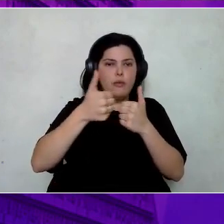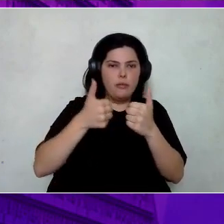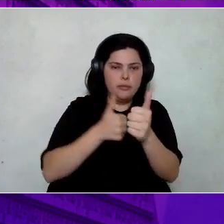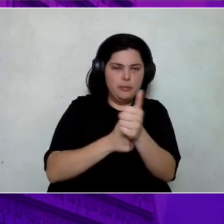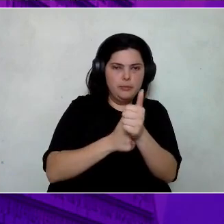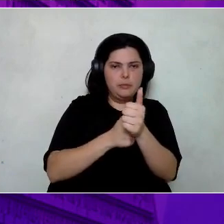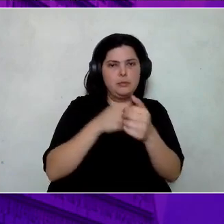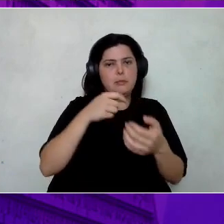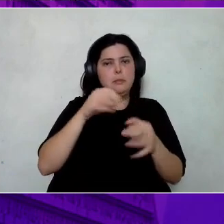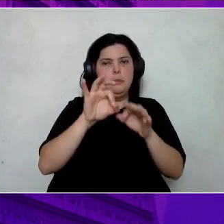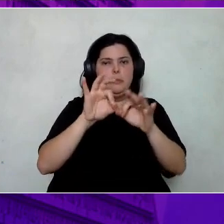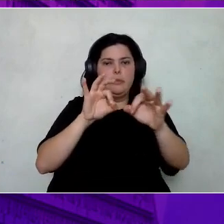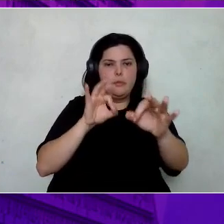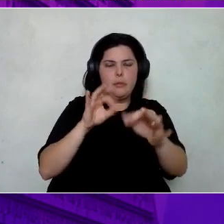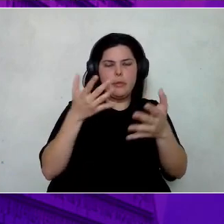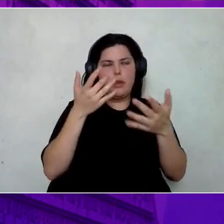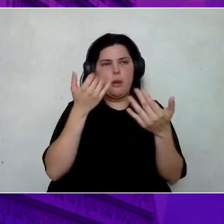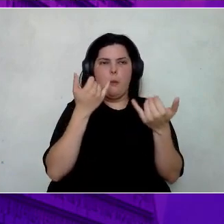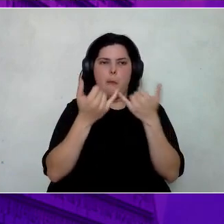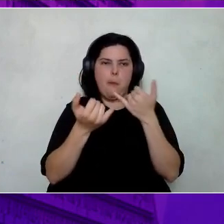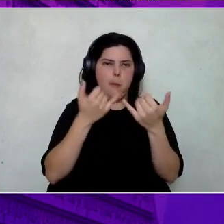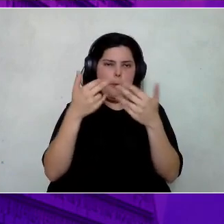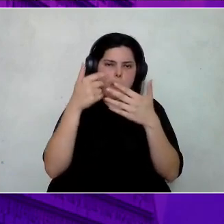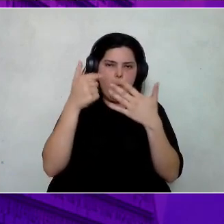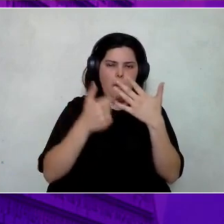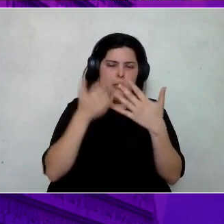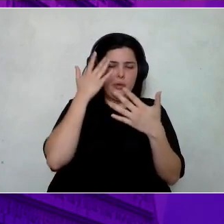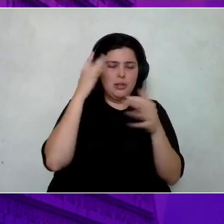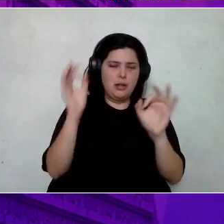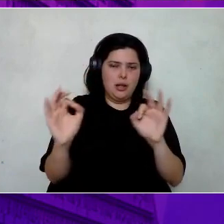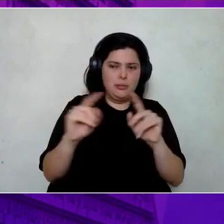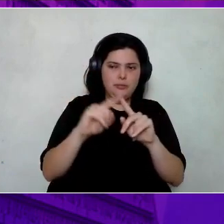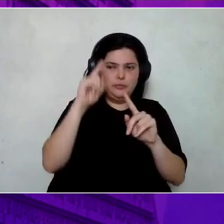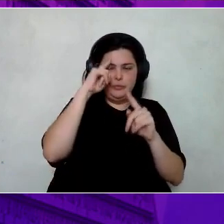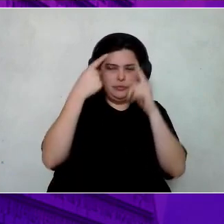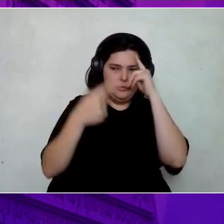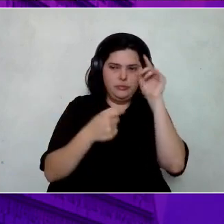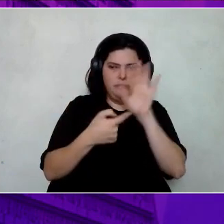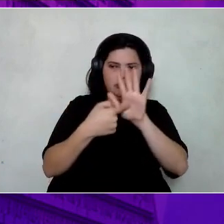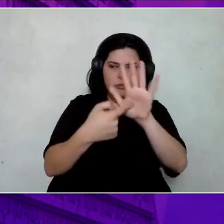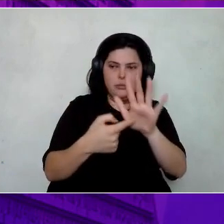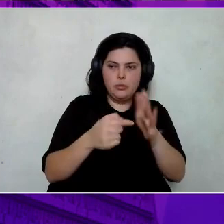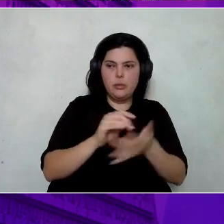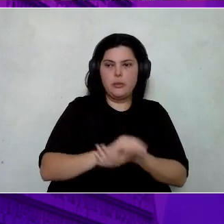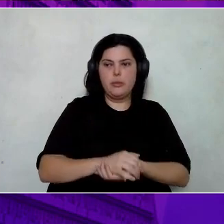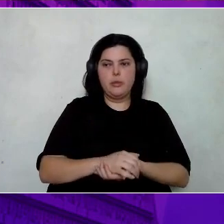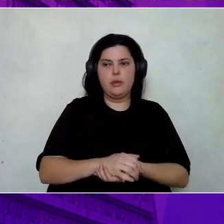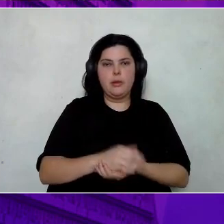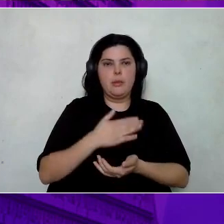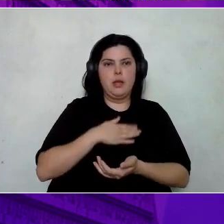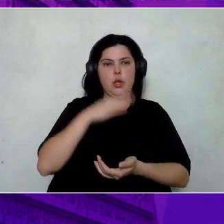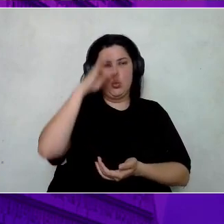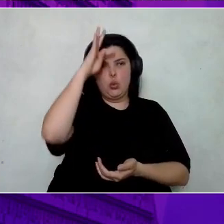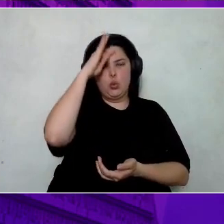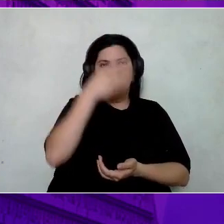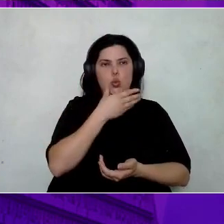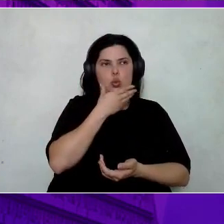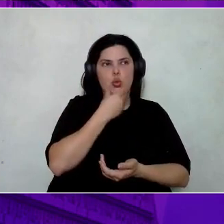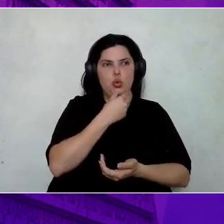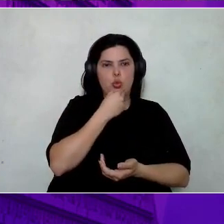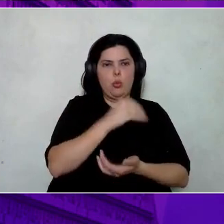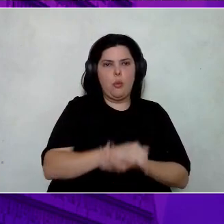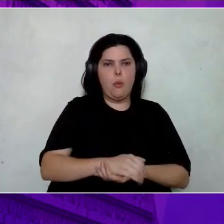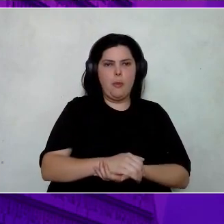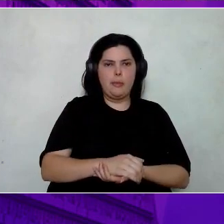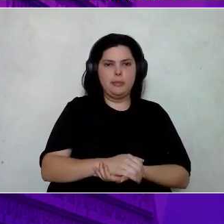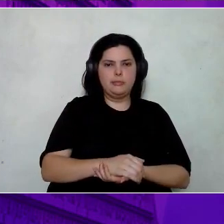tipo, né? Então, não entendo nada, mas a minha ideia era realmente, minha e do meu tio na época, né, era de fazer